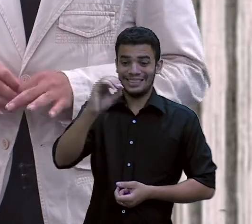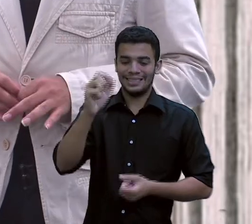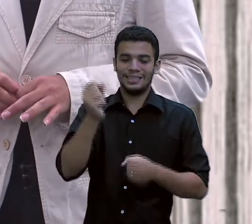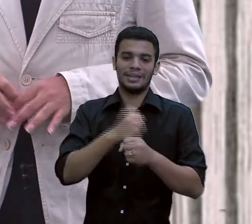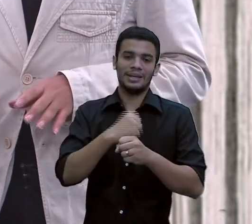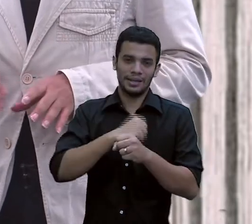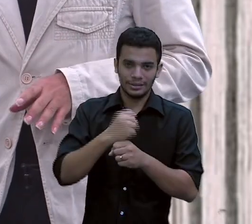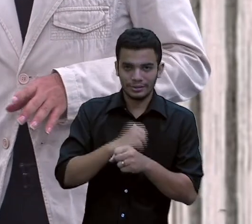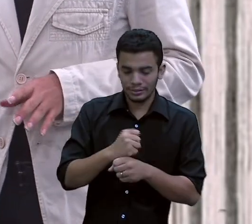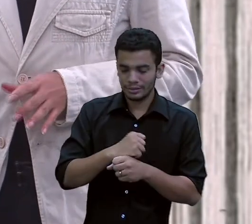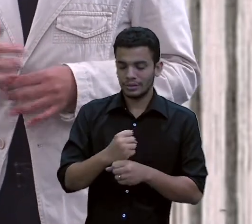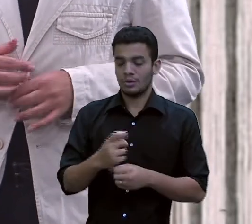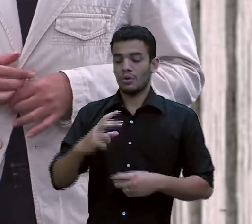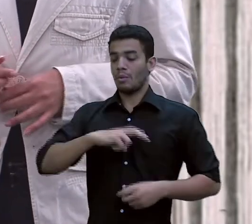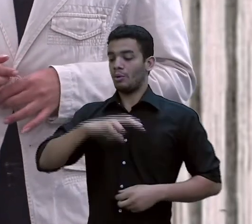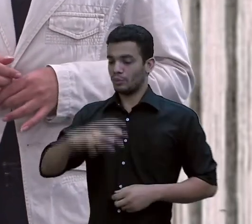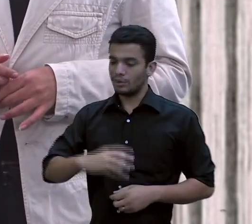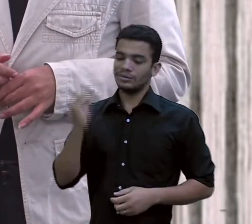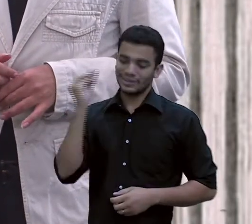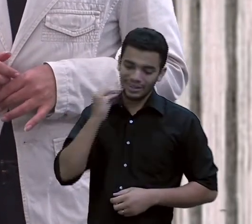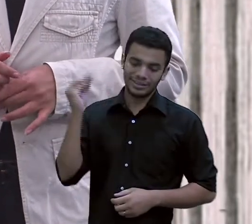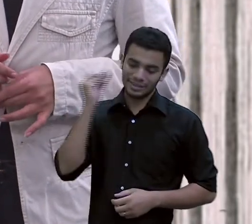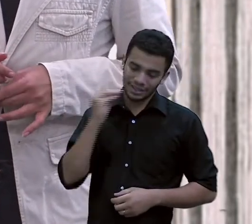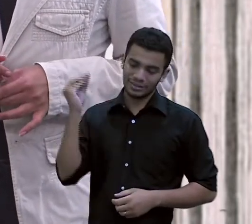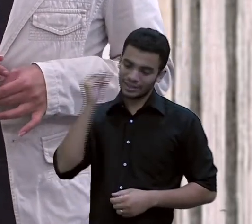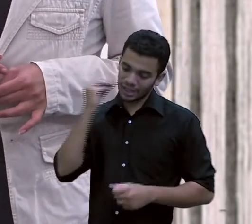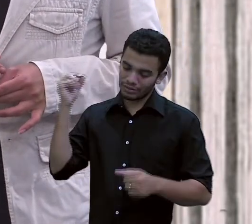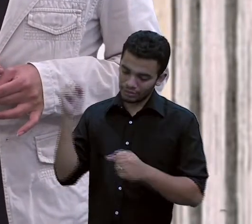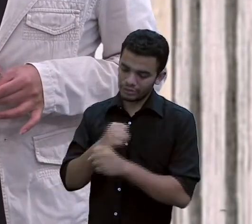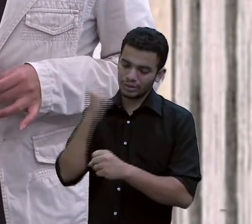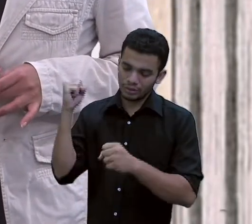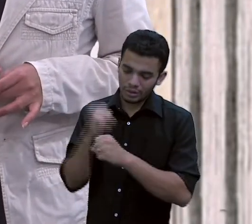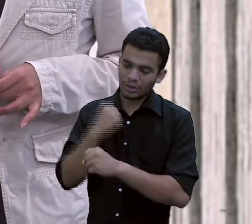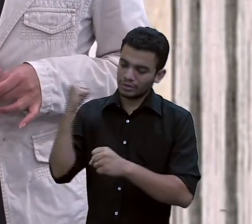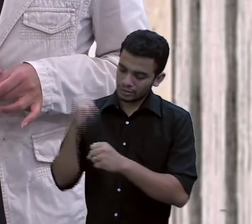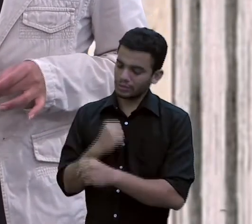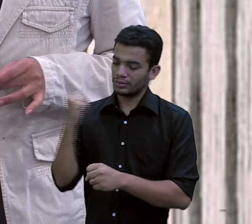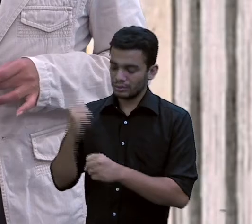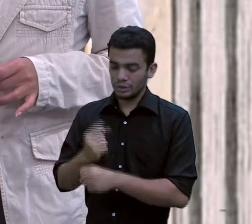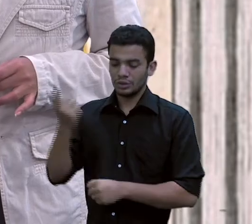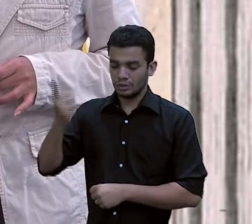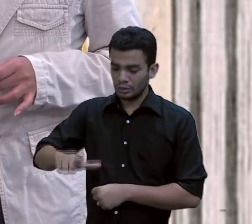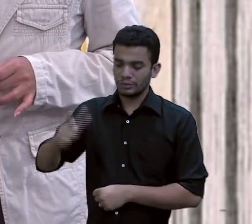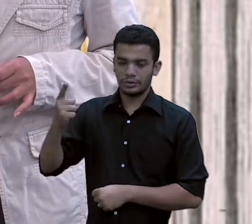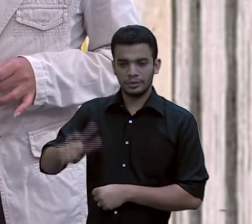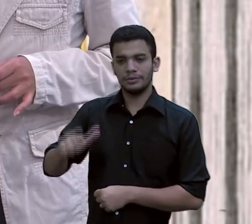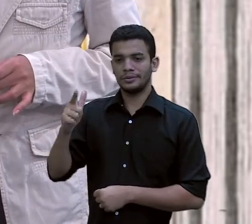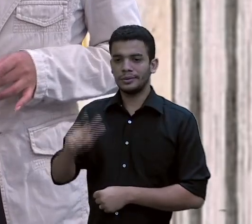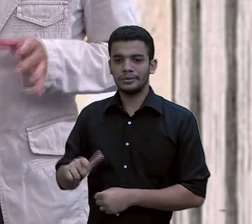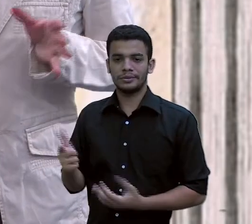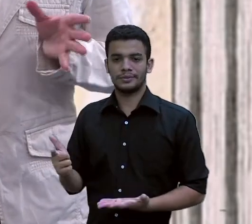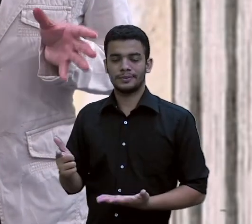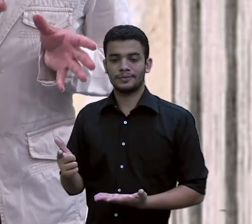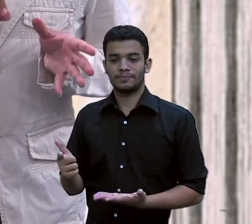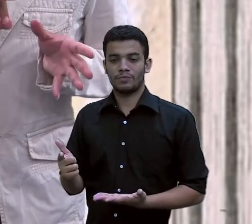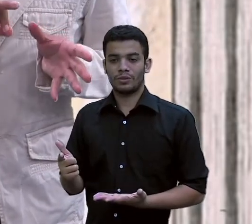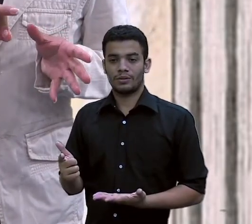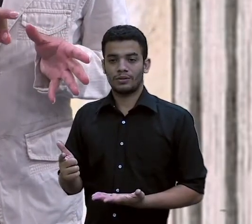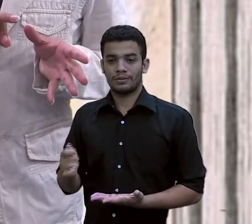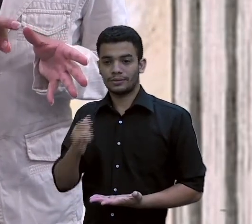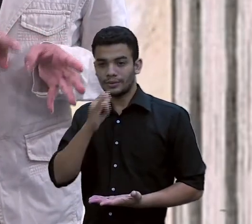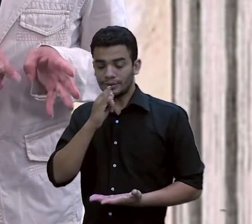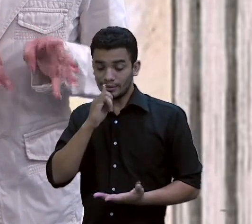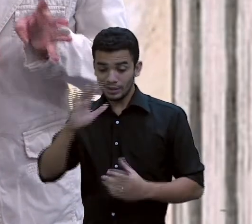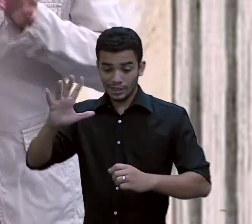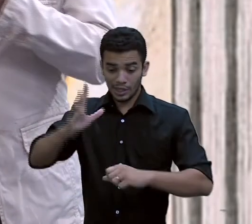de voltar e reconstruir tudo. A história militar da colônia é uma sinuca. Foi tomada